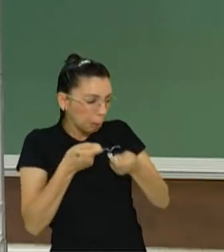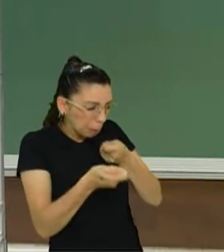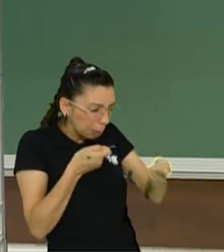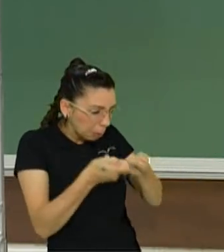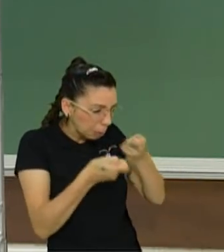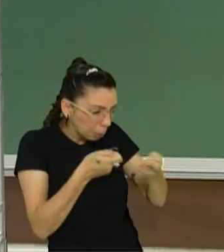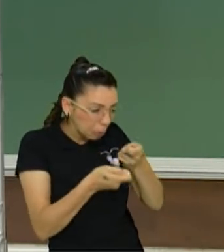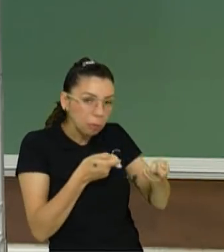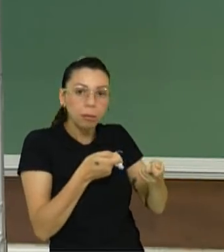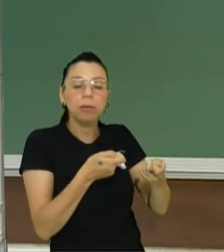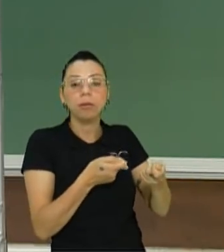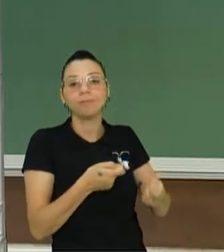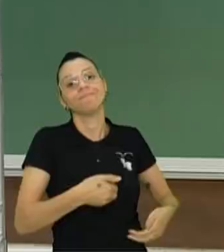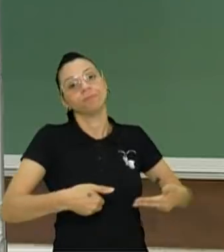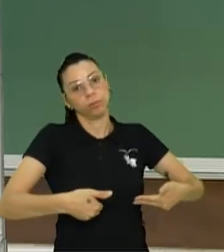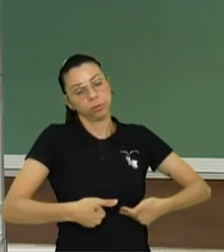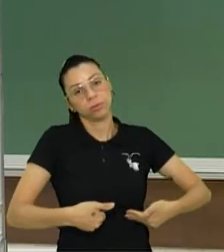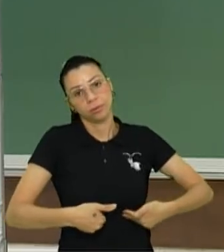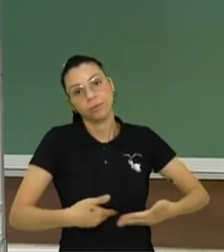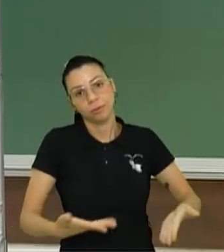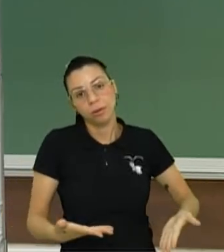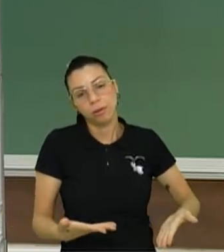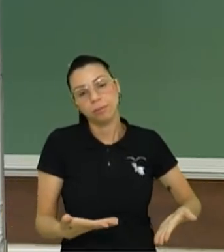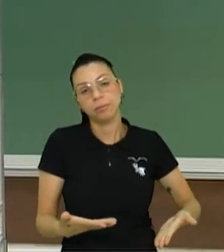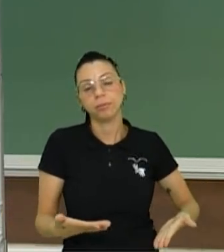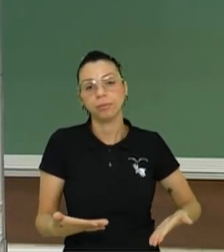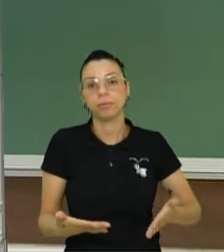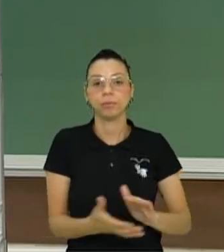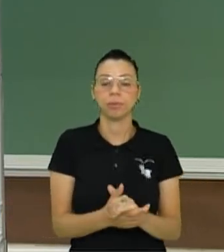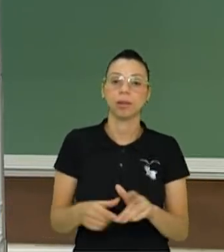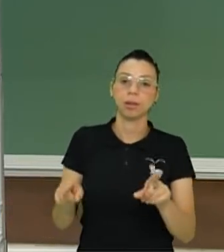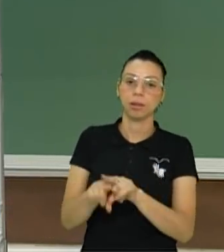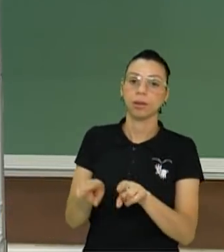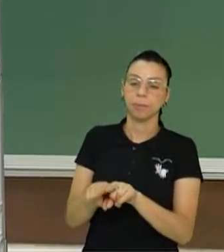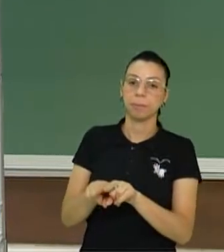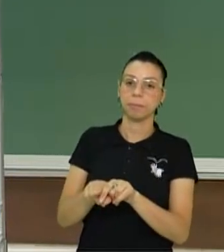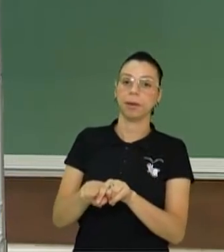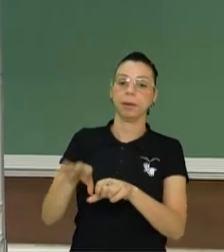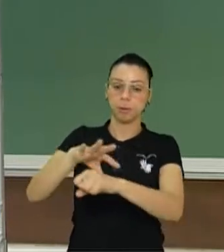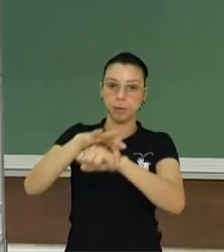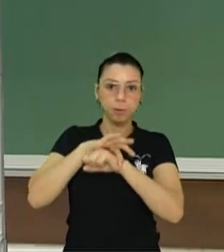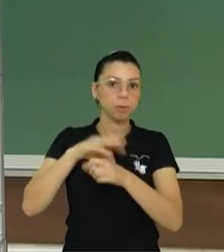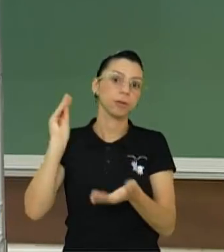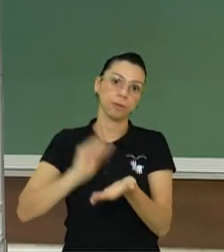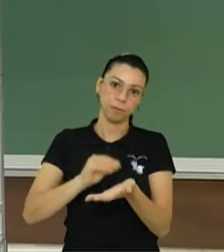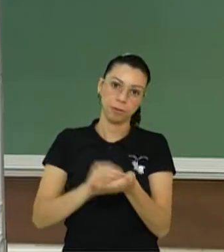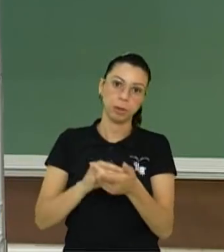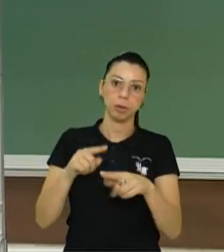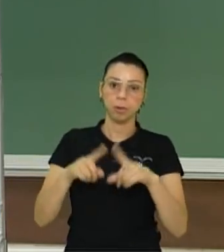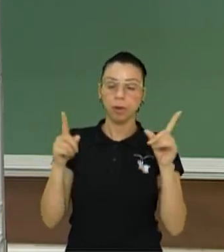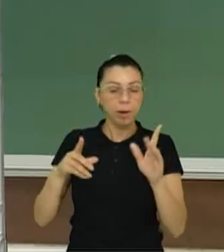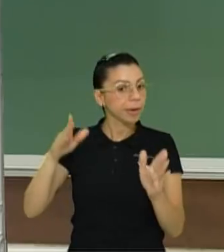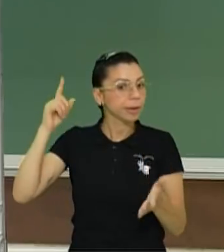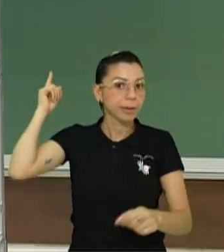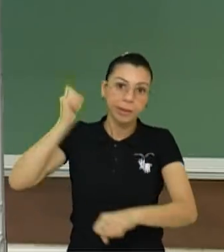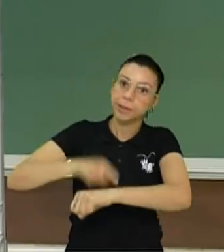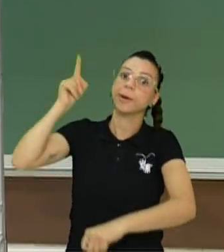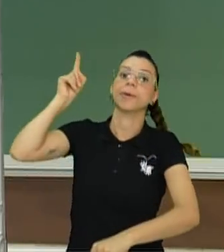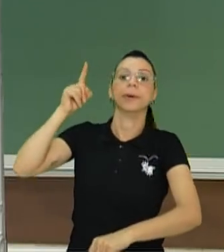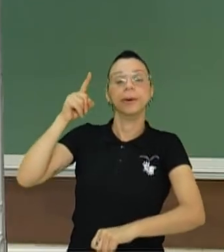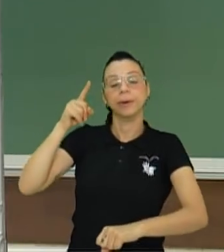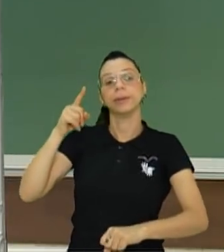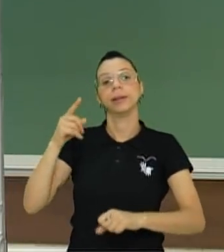patrícios, doeu a barriga, como diz o outro, e forçou a parte de segurança, os patrícios na hora tiveram